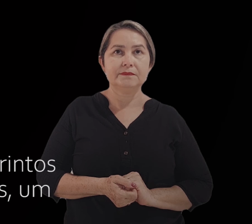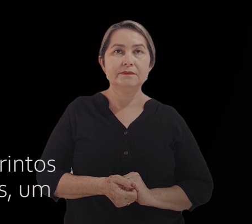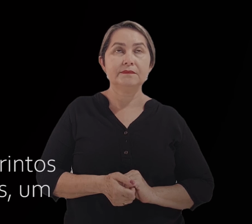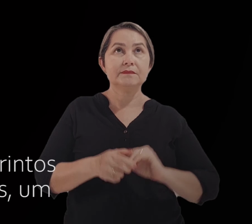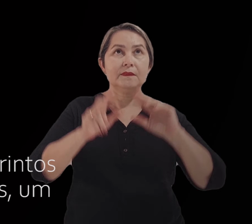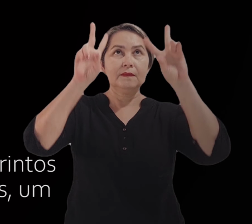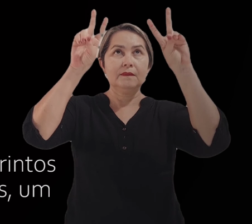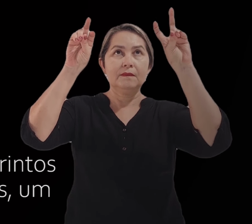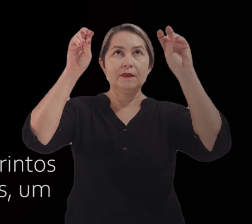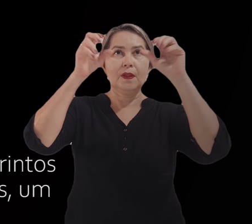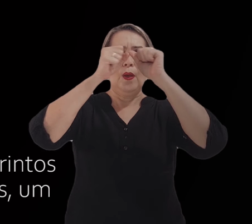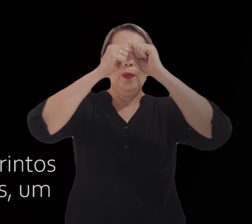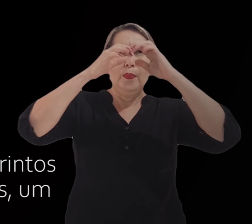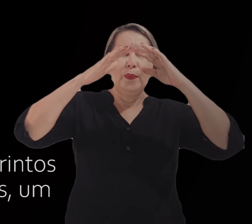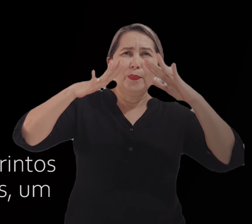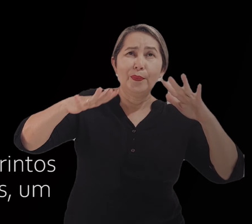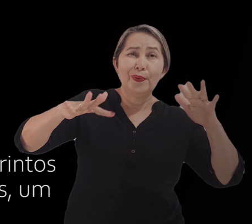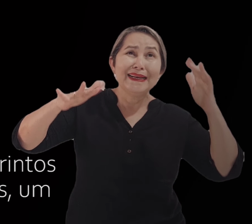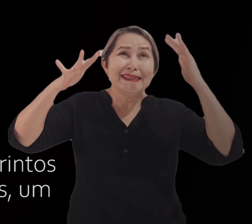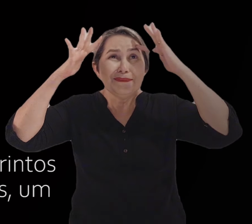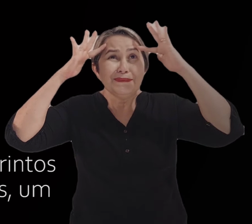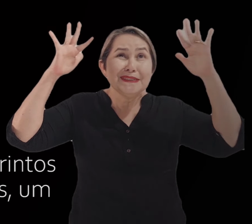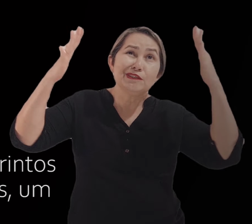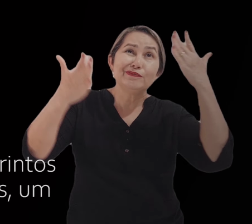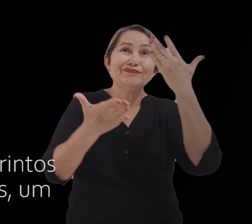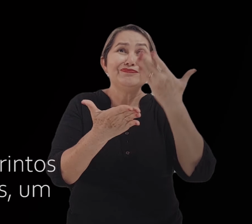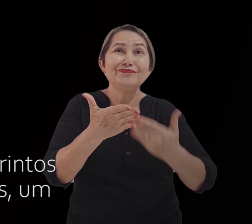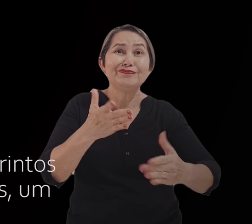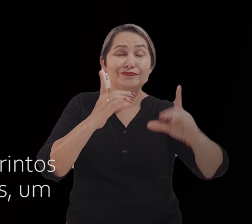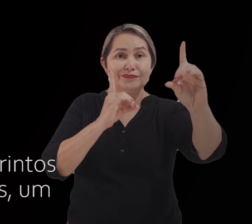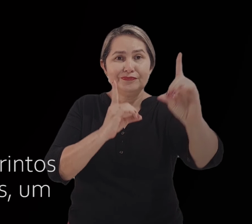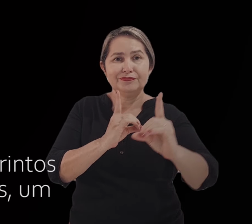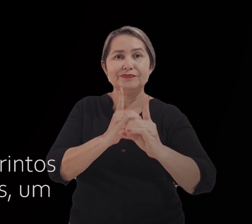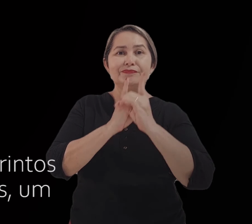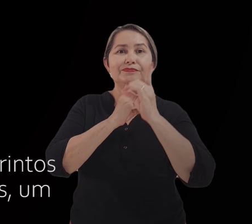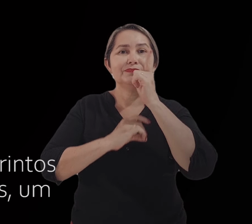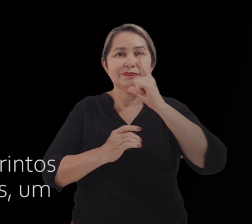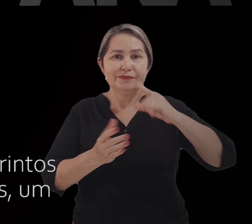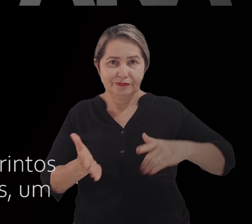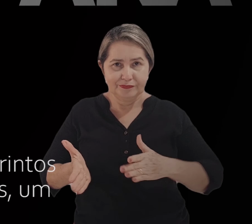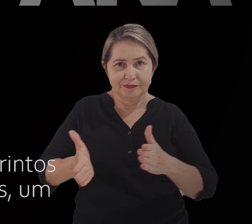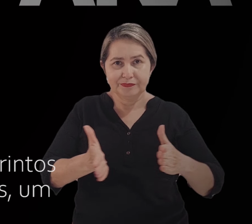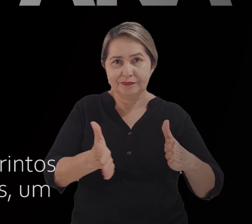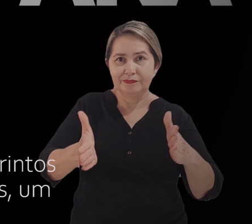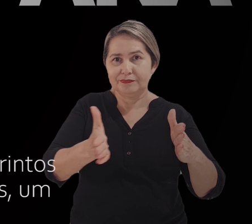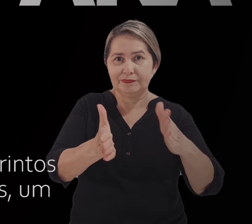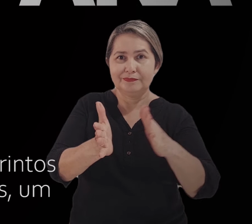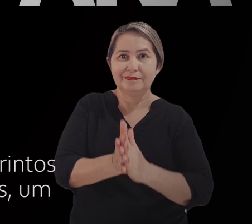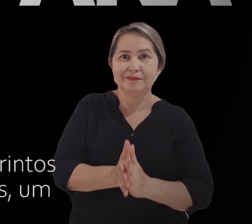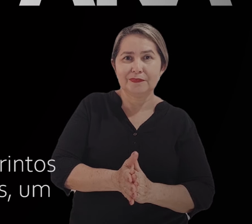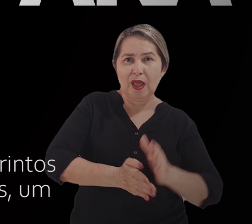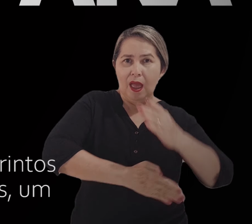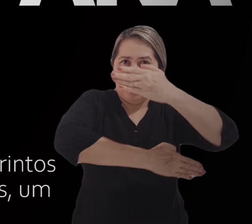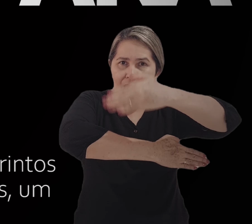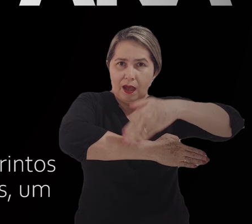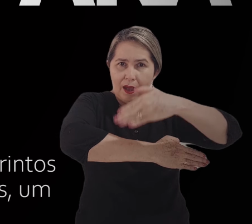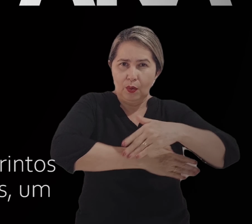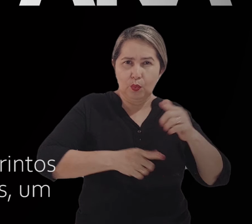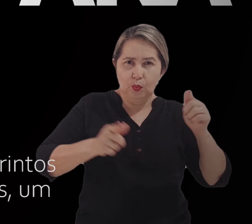Ruínas, meus devaneios se perdem bem no encontro dos rios, nos labirintos das